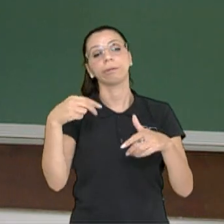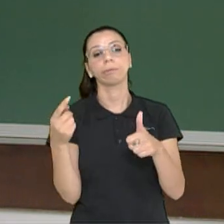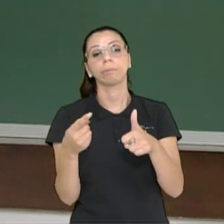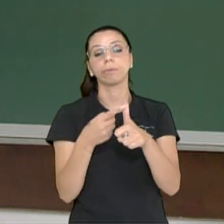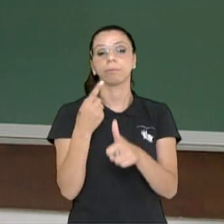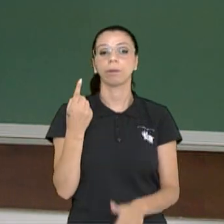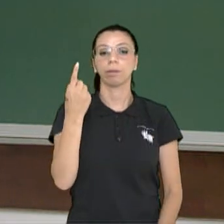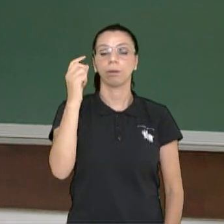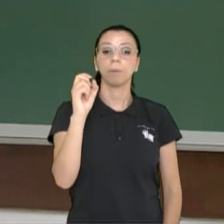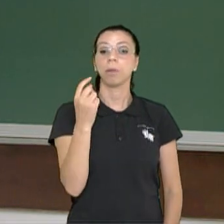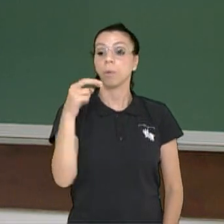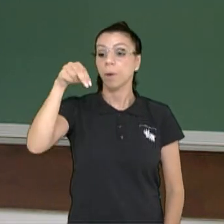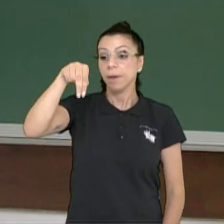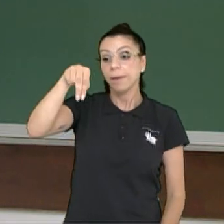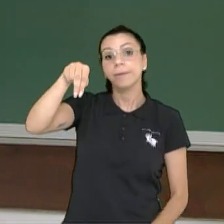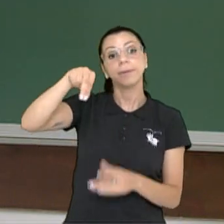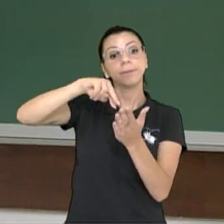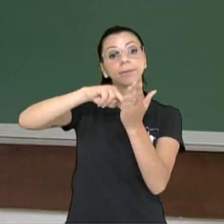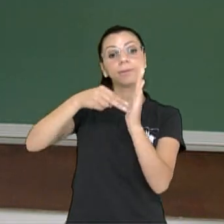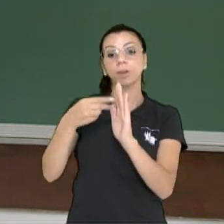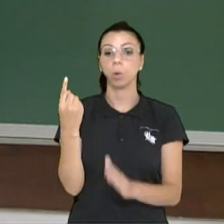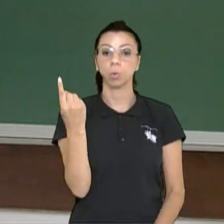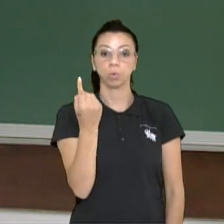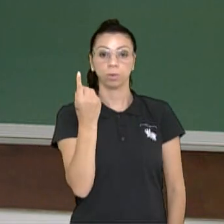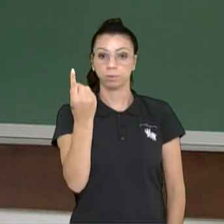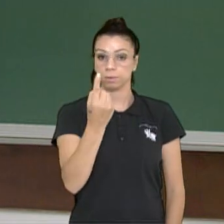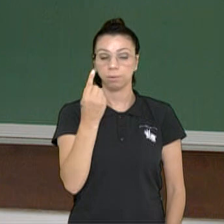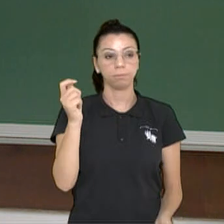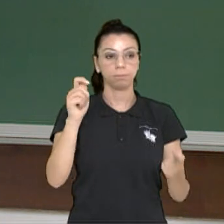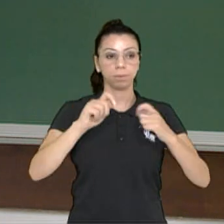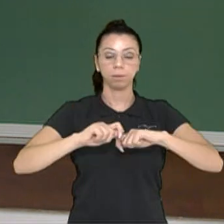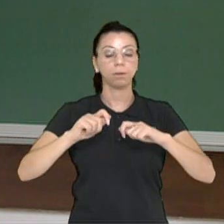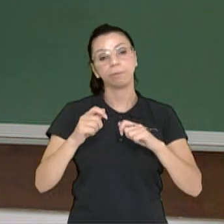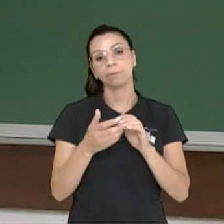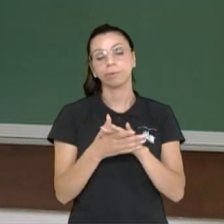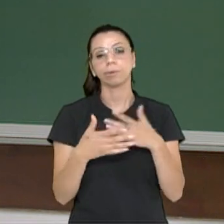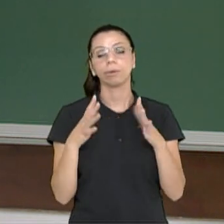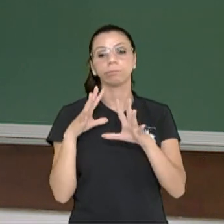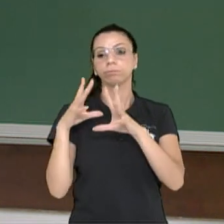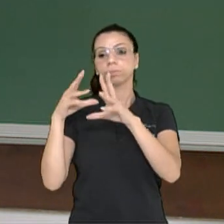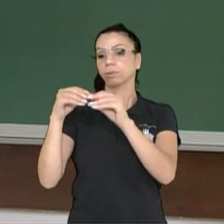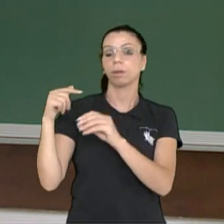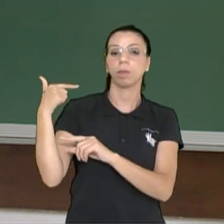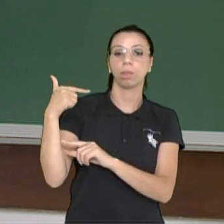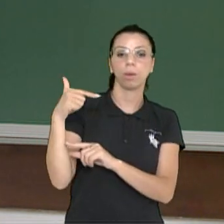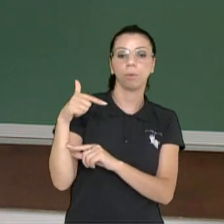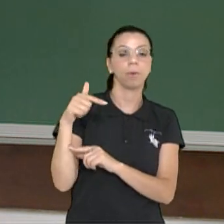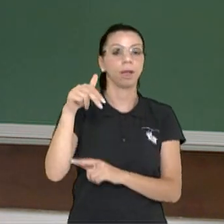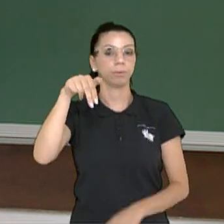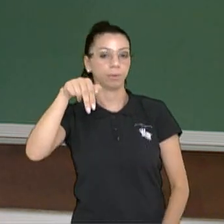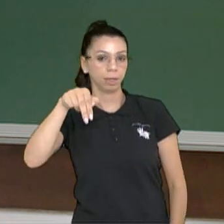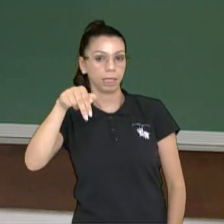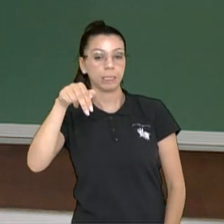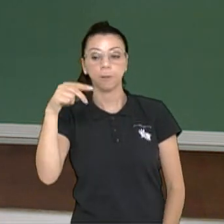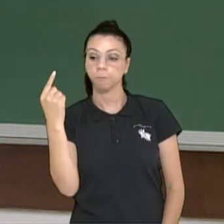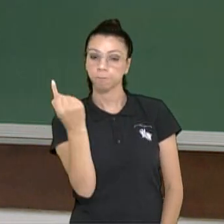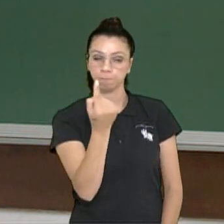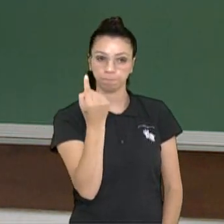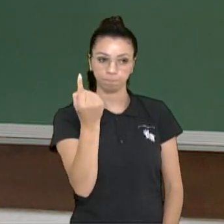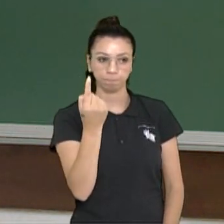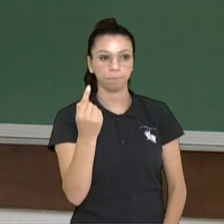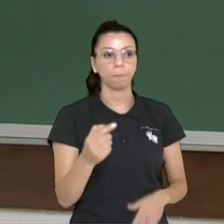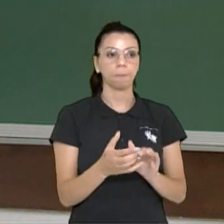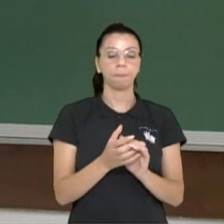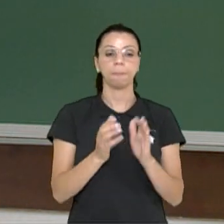você isola esse N. Isolar quer dizer deixar sozinho, ou seja, tirar de perto tudo aquilo que não seja o N. E sim, eu tenho